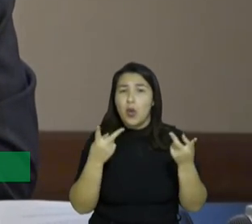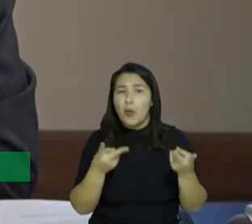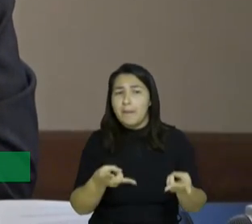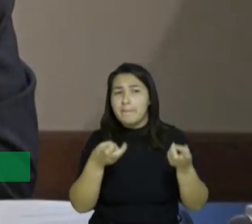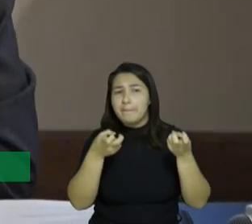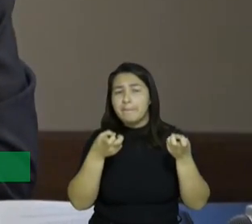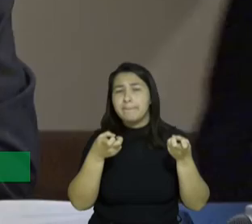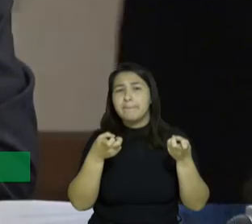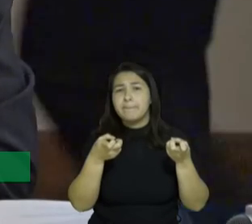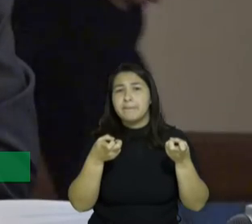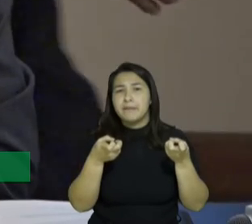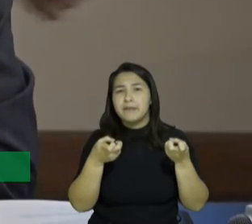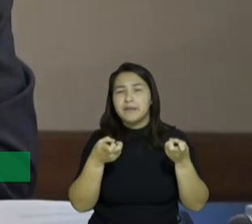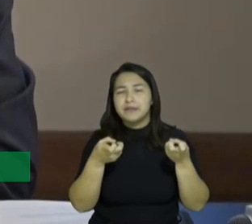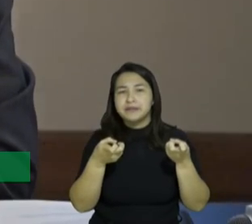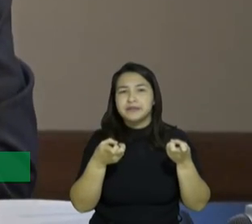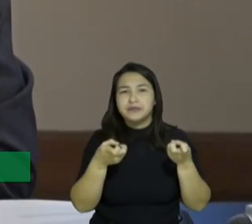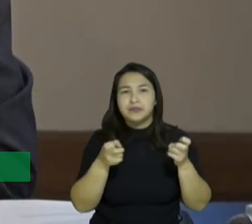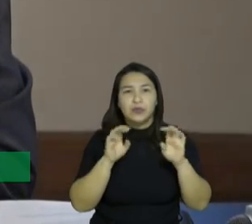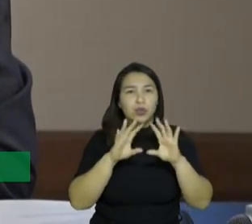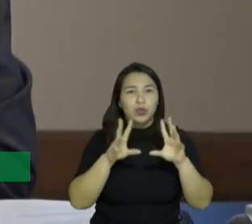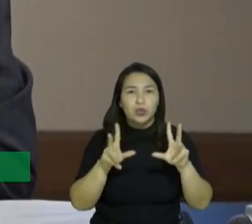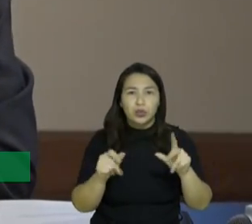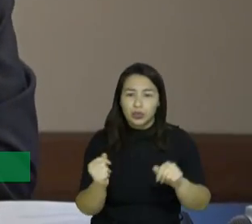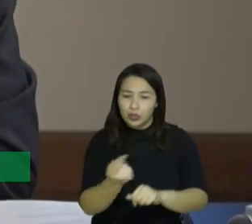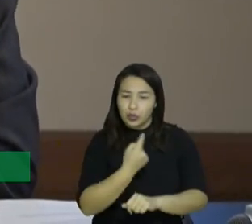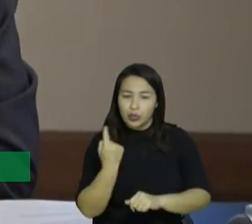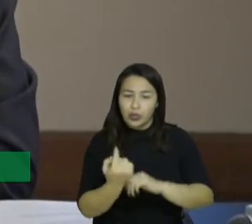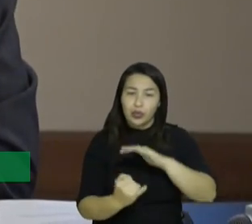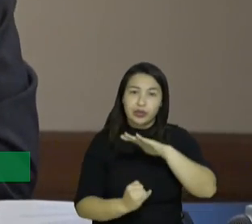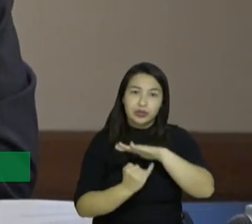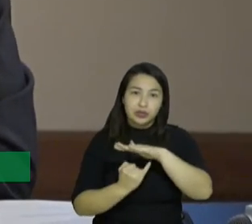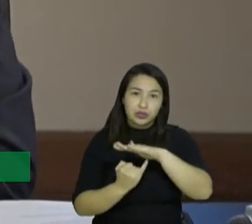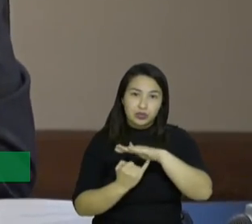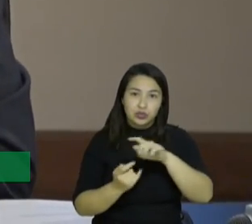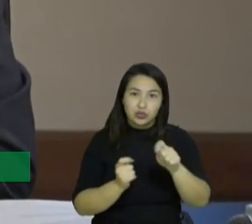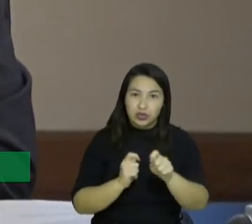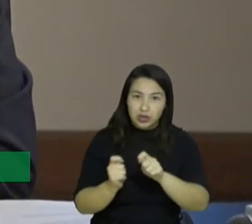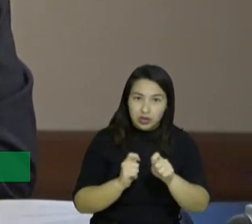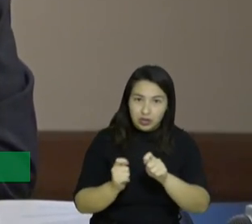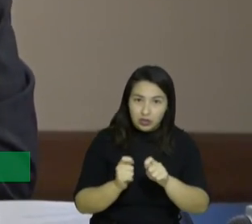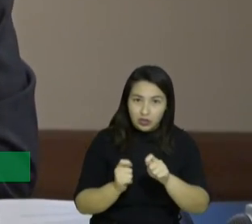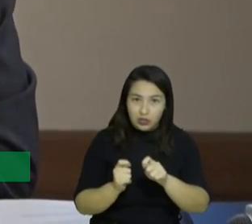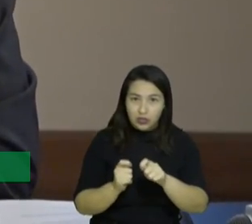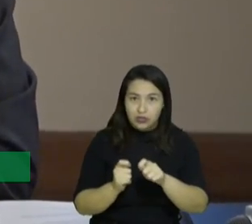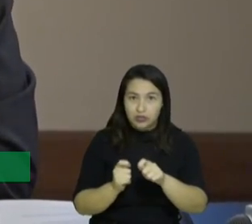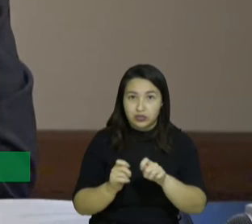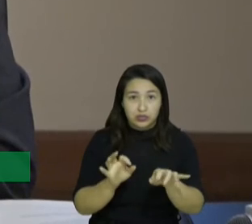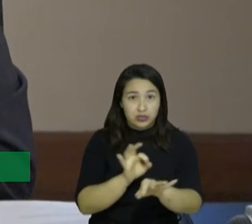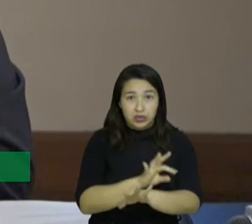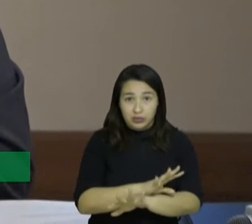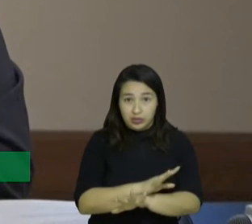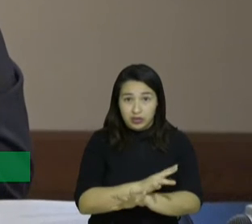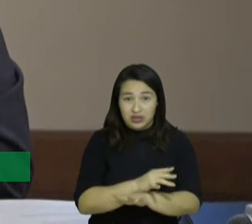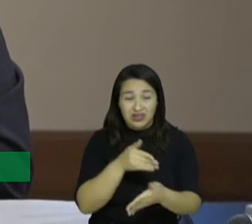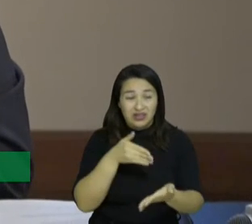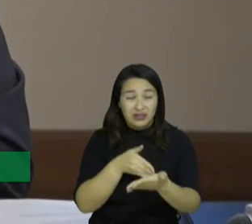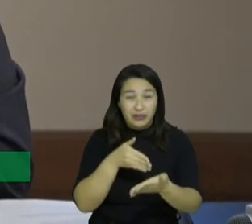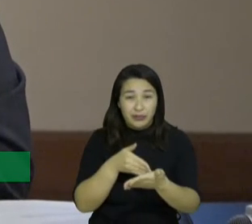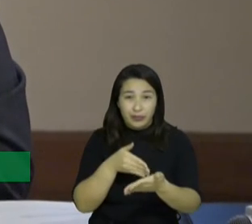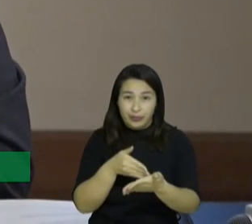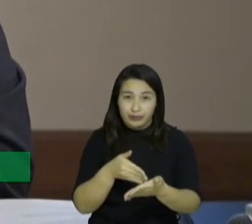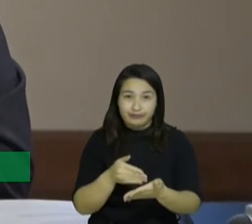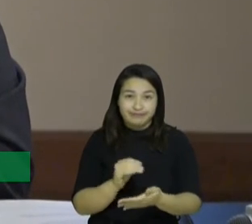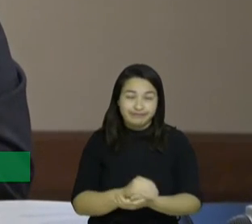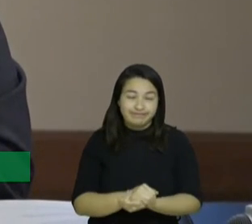seja nós nós tiramos todos os nós como indústria e como negócio tiramos os impíos Então eu penso que eh